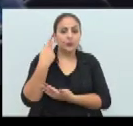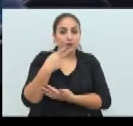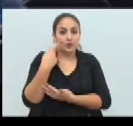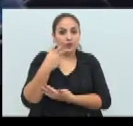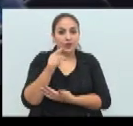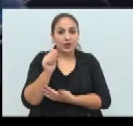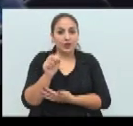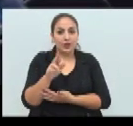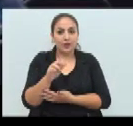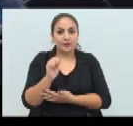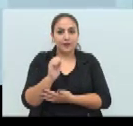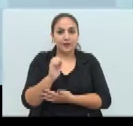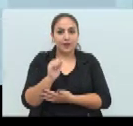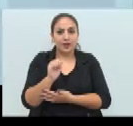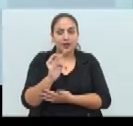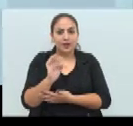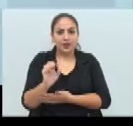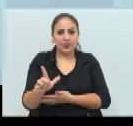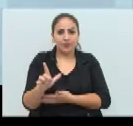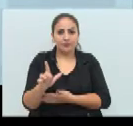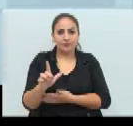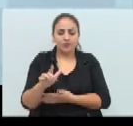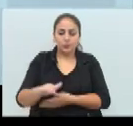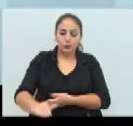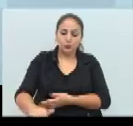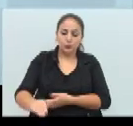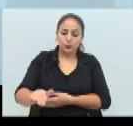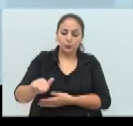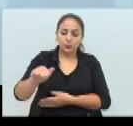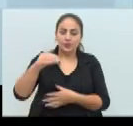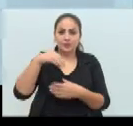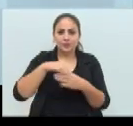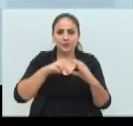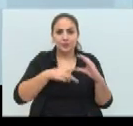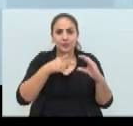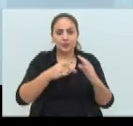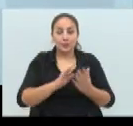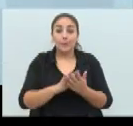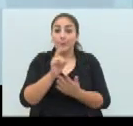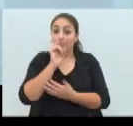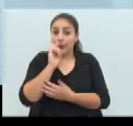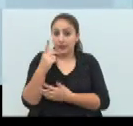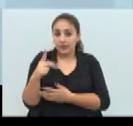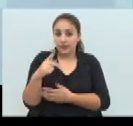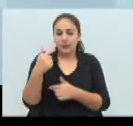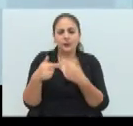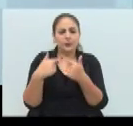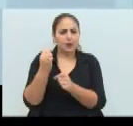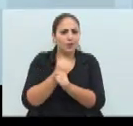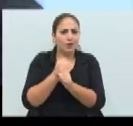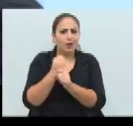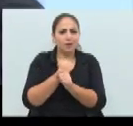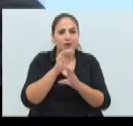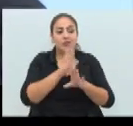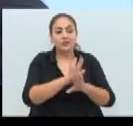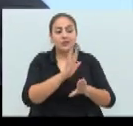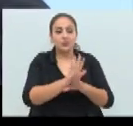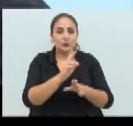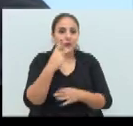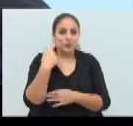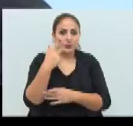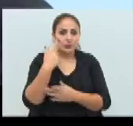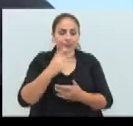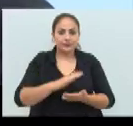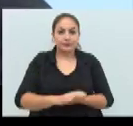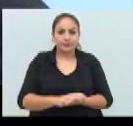cresceu na Câmara Municipal. O pai dele, Altair Colucci, trabalhou por muitos anos como assessor parlamentar. Contagiado